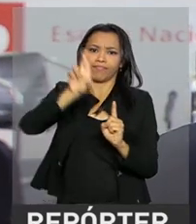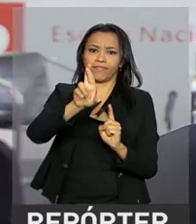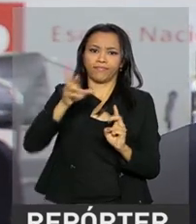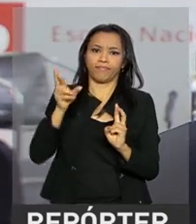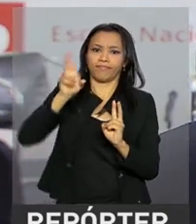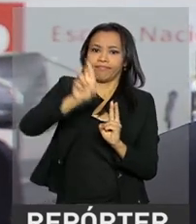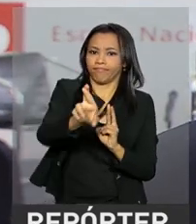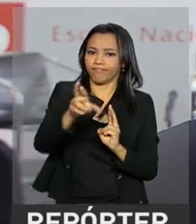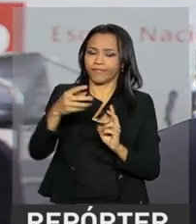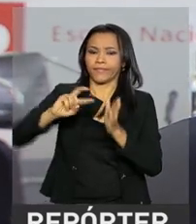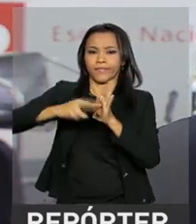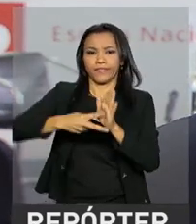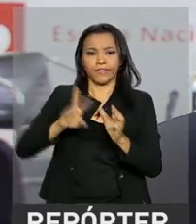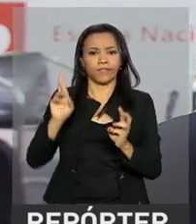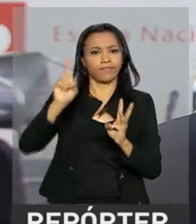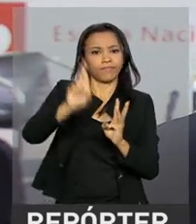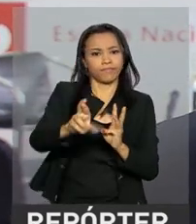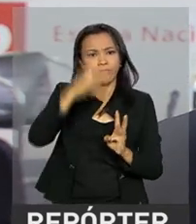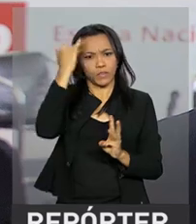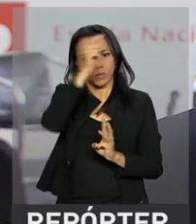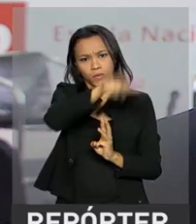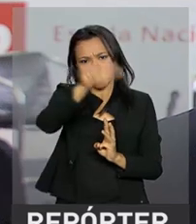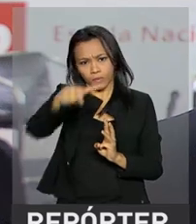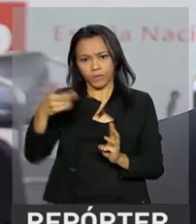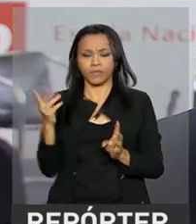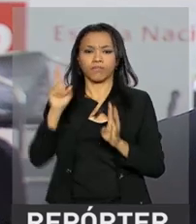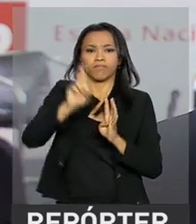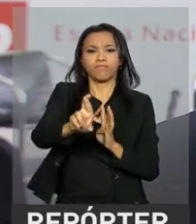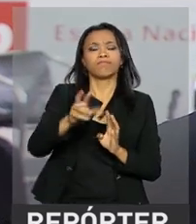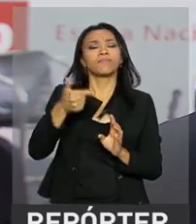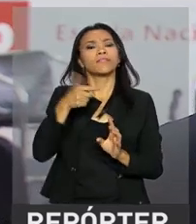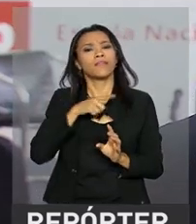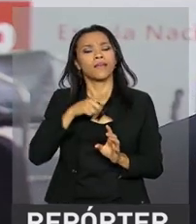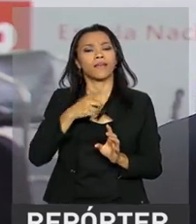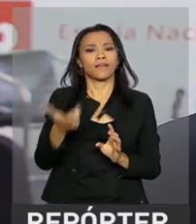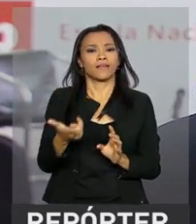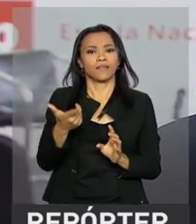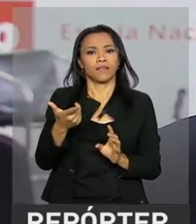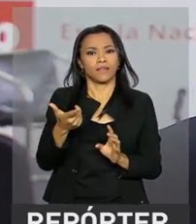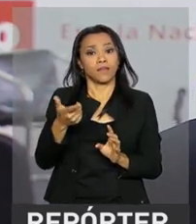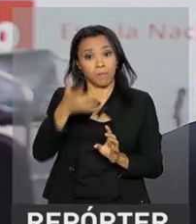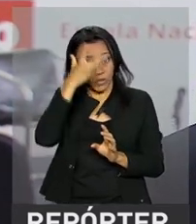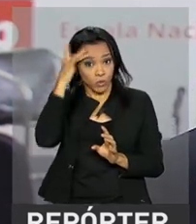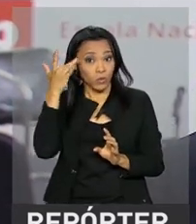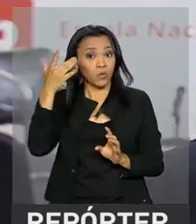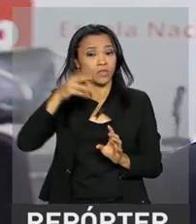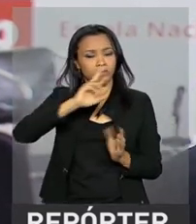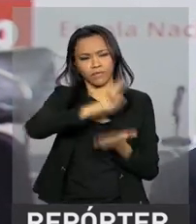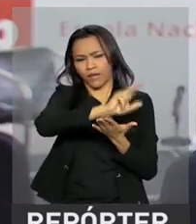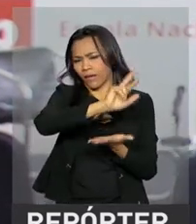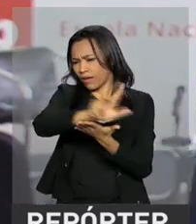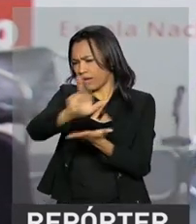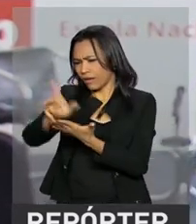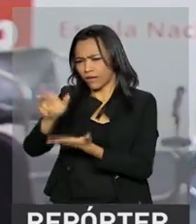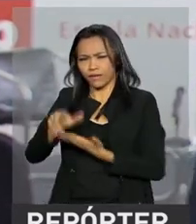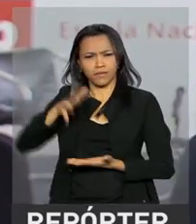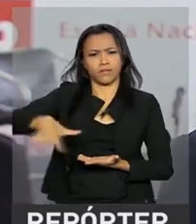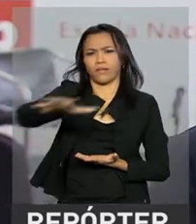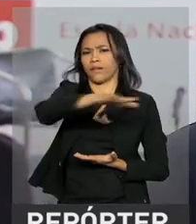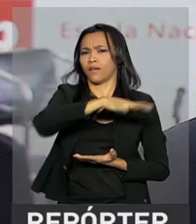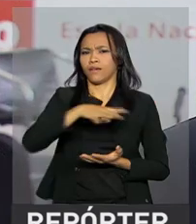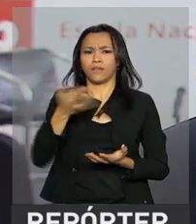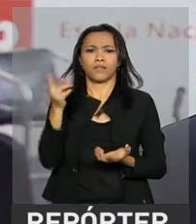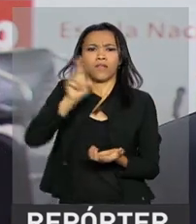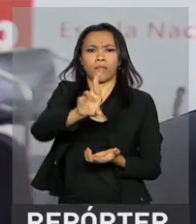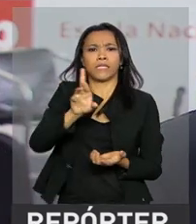Trabalhadores de empregadores de profissionais liberais dos que são prestadores de serviço nas mais variadas áreas